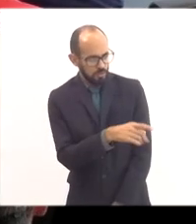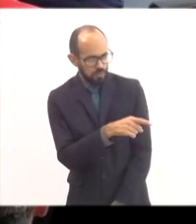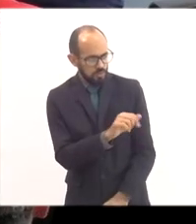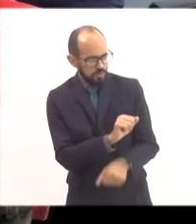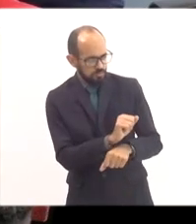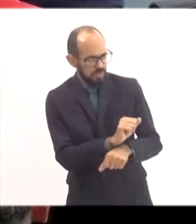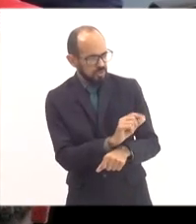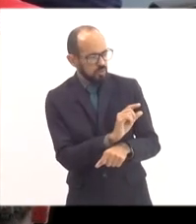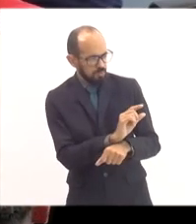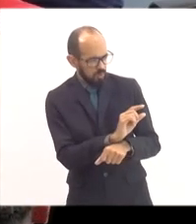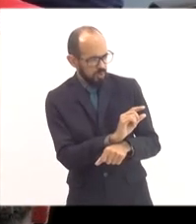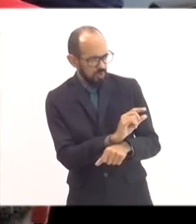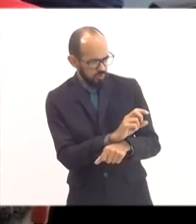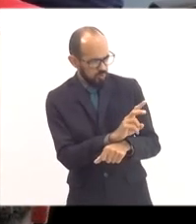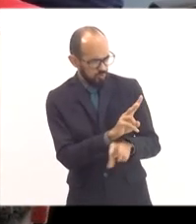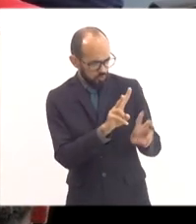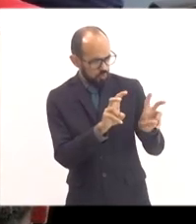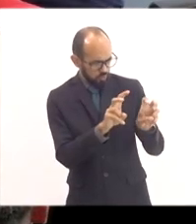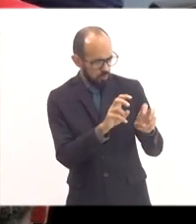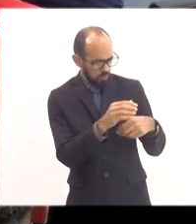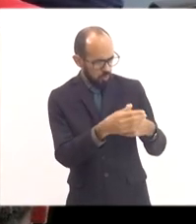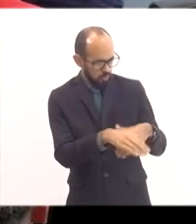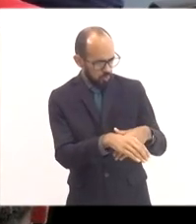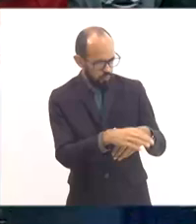concurso específico, não?